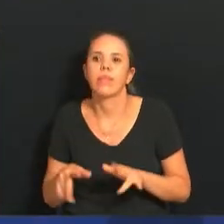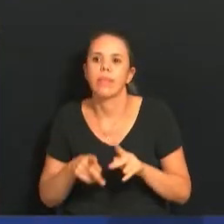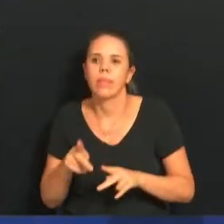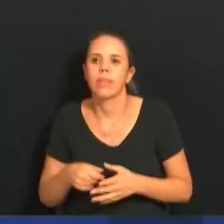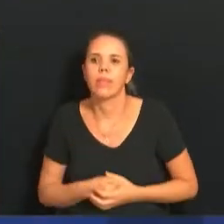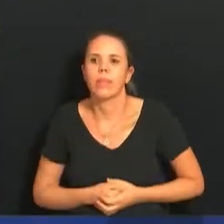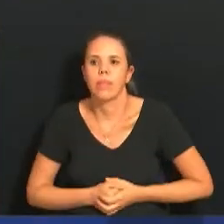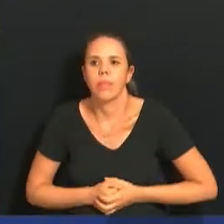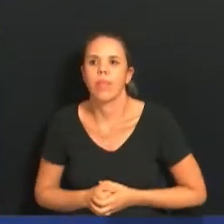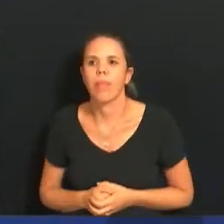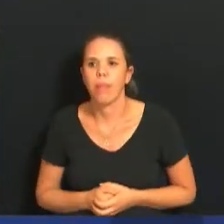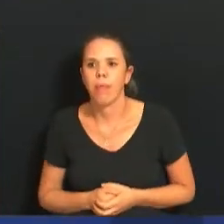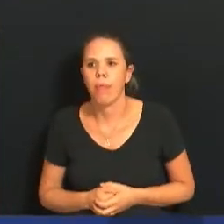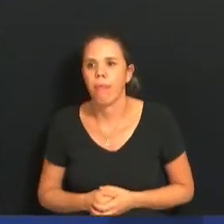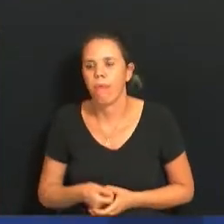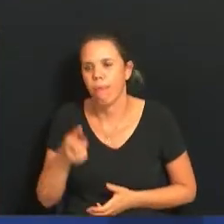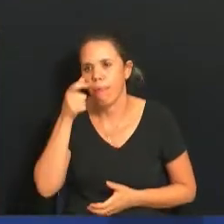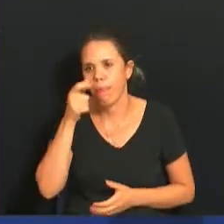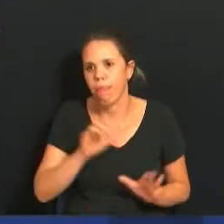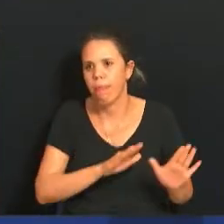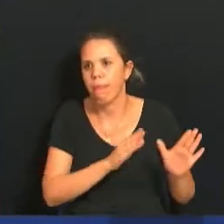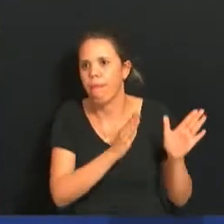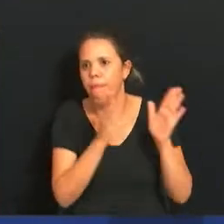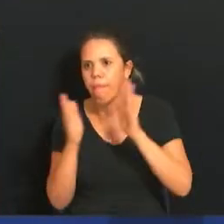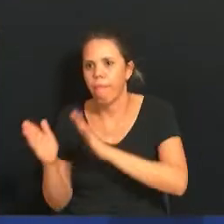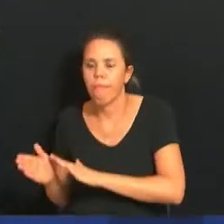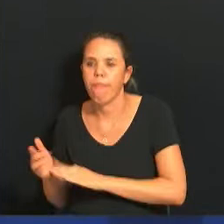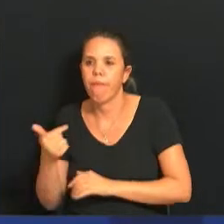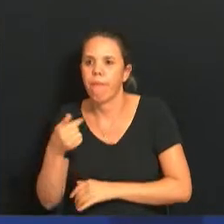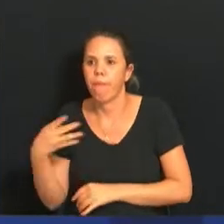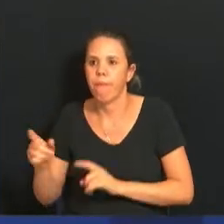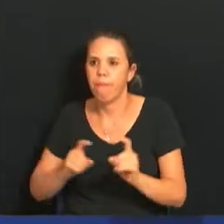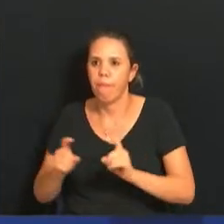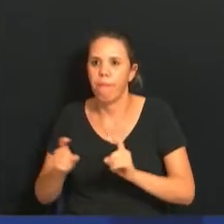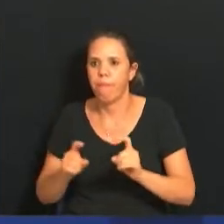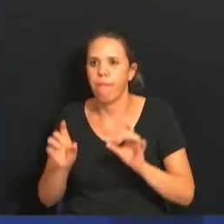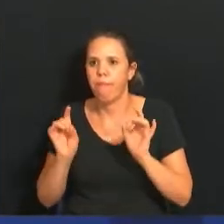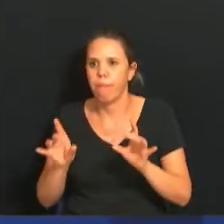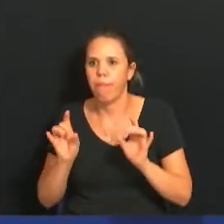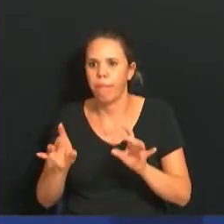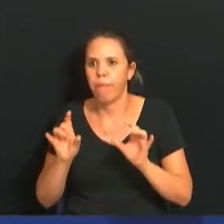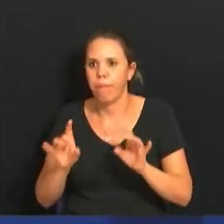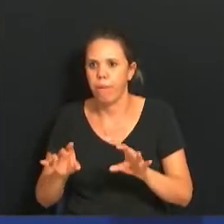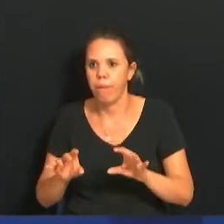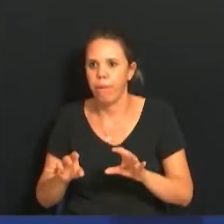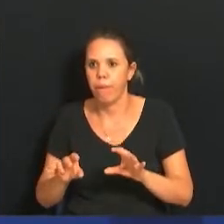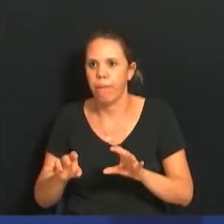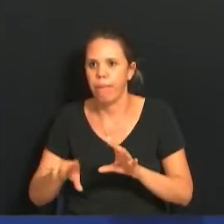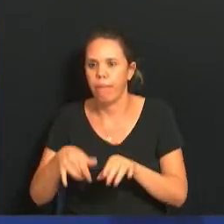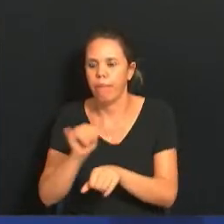população. Você pode assistir na íntegra a 14ª reunião extraordinária pelo